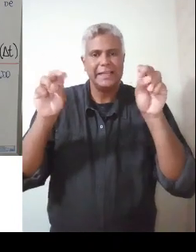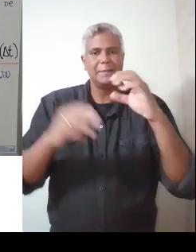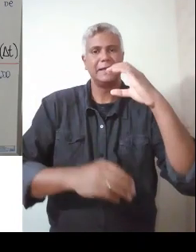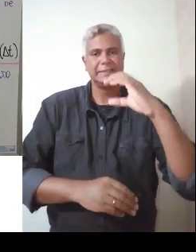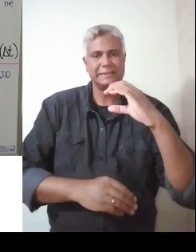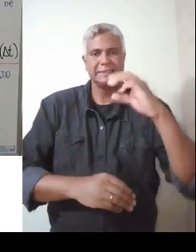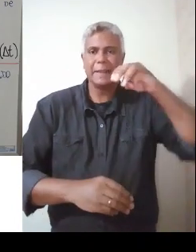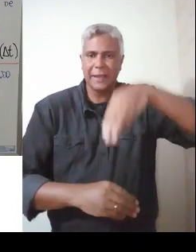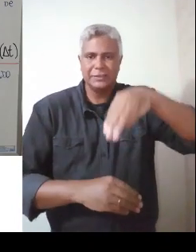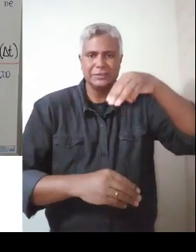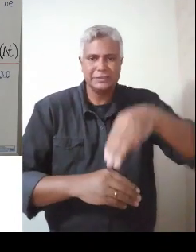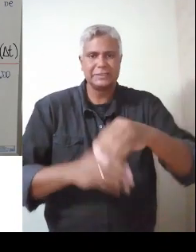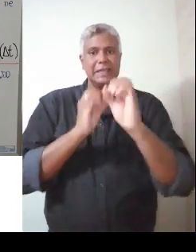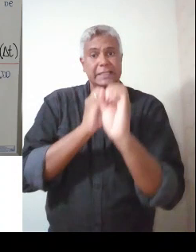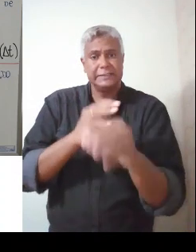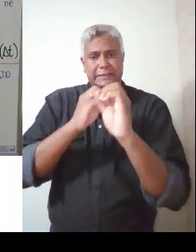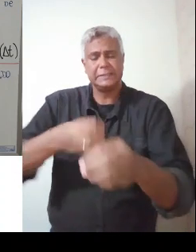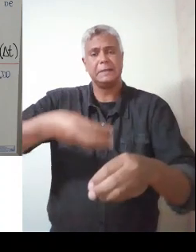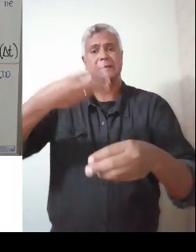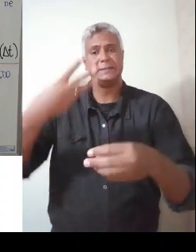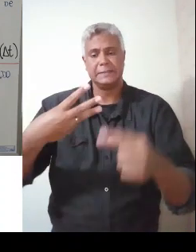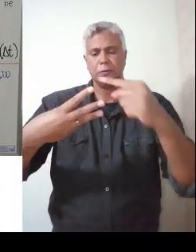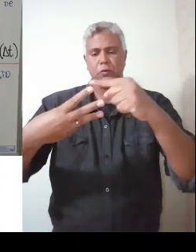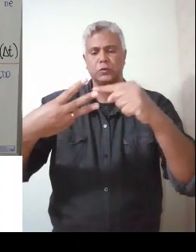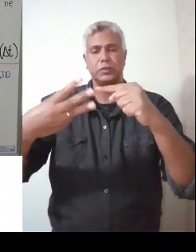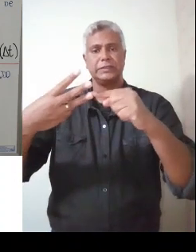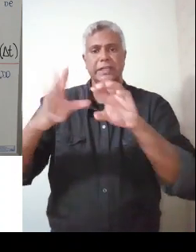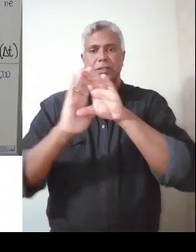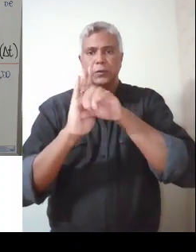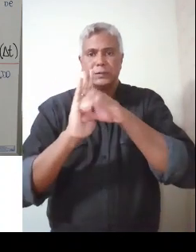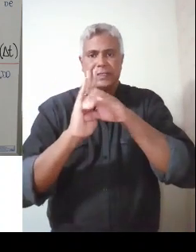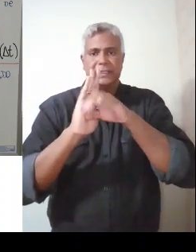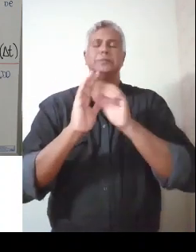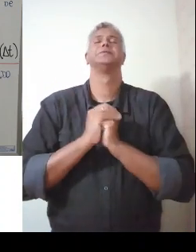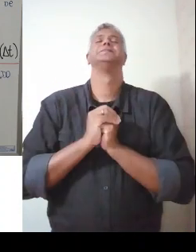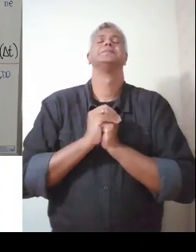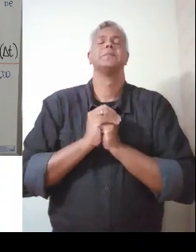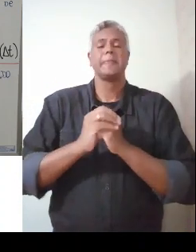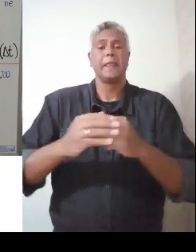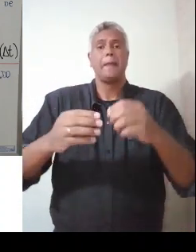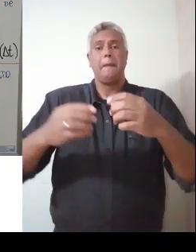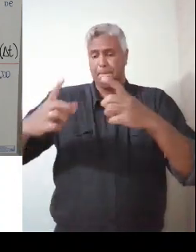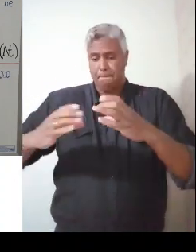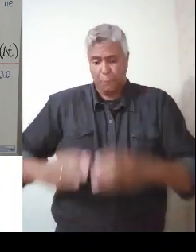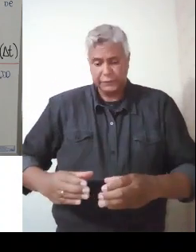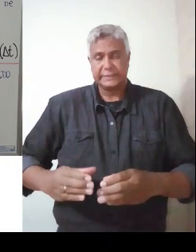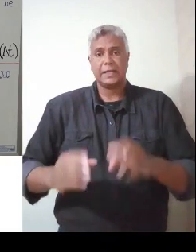cinemática ela lida com três conceitos básicos, que são o conceito da posição,